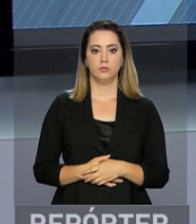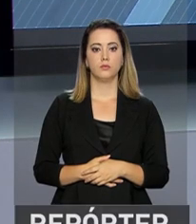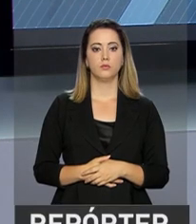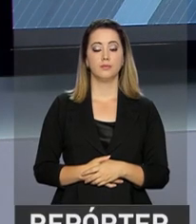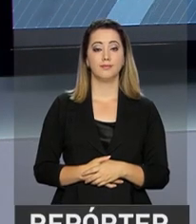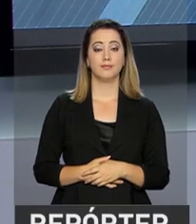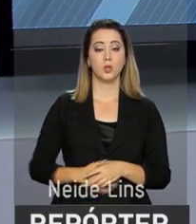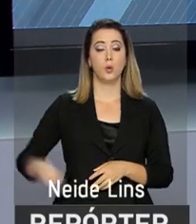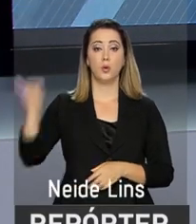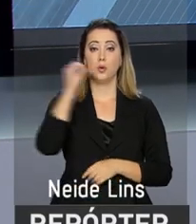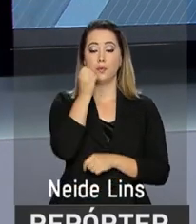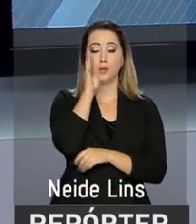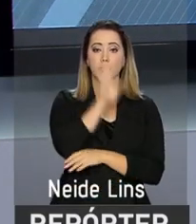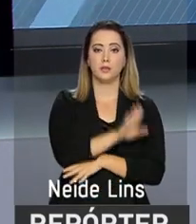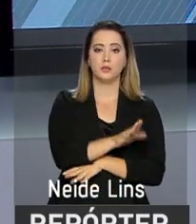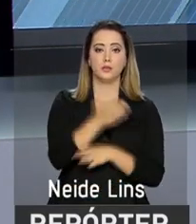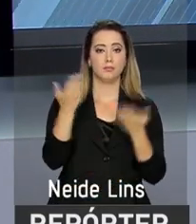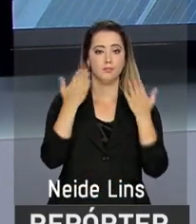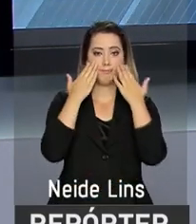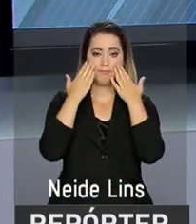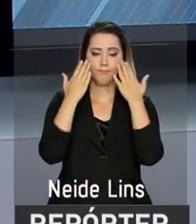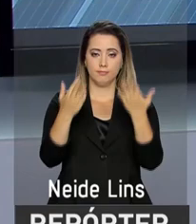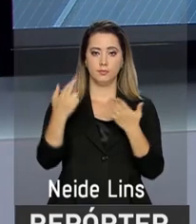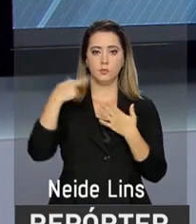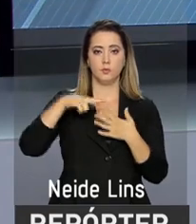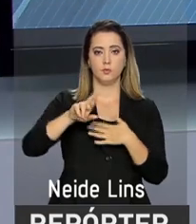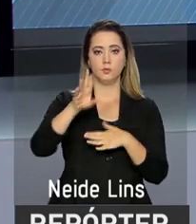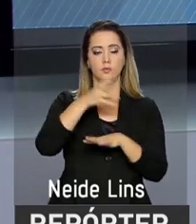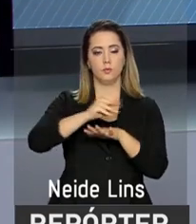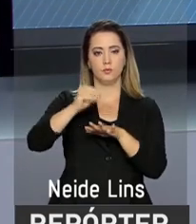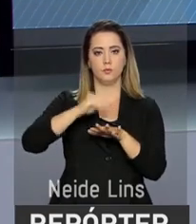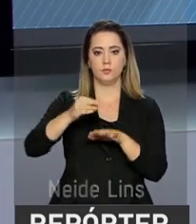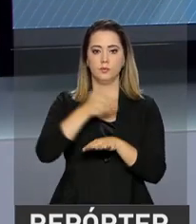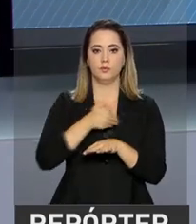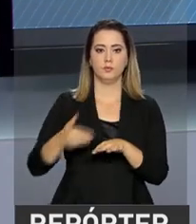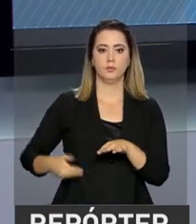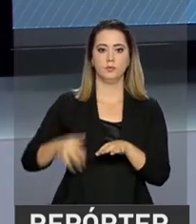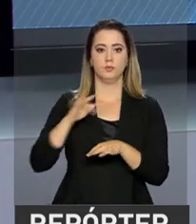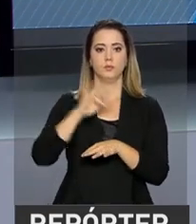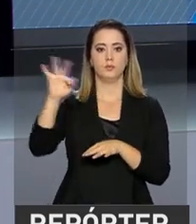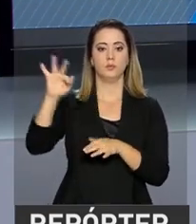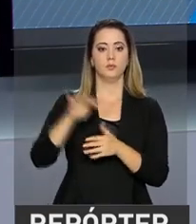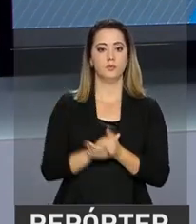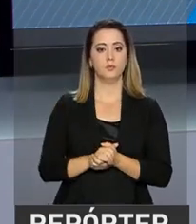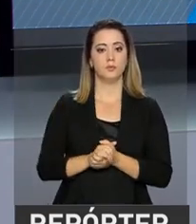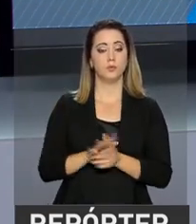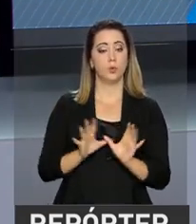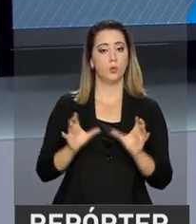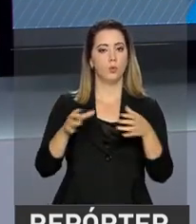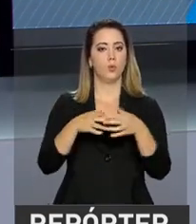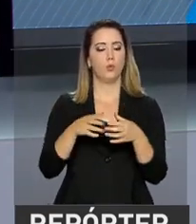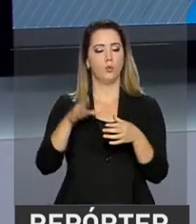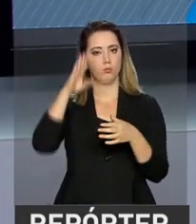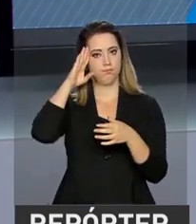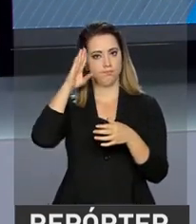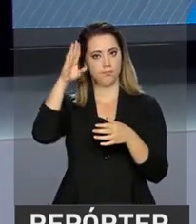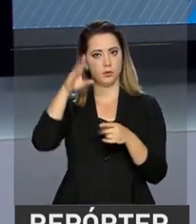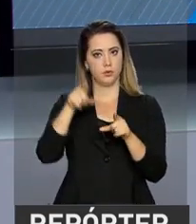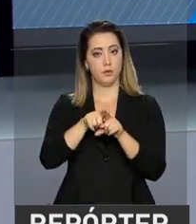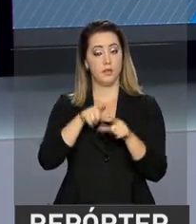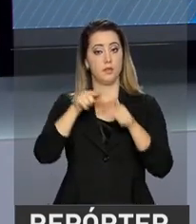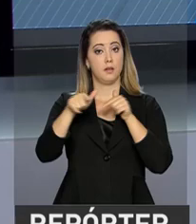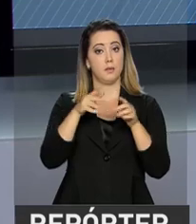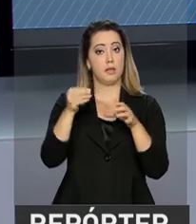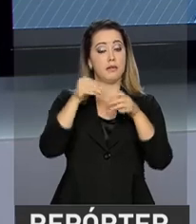olá boa tarde no ar o repórter nbr com as notícias do governo federal a força nacional vai atuar em obras de